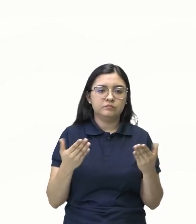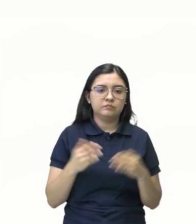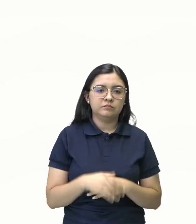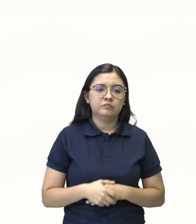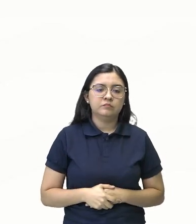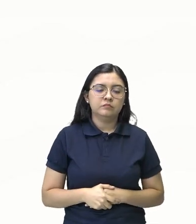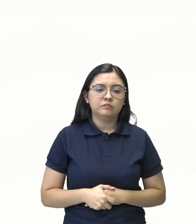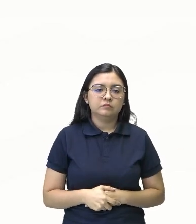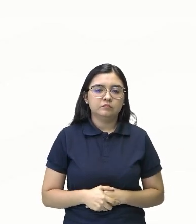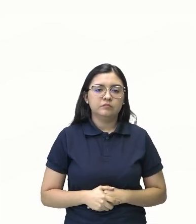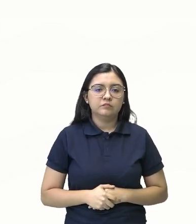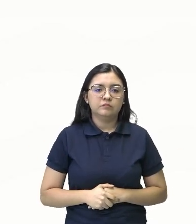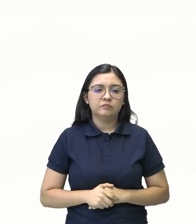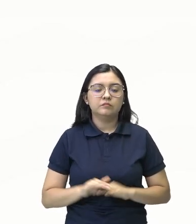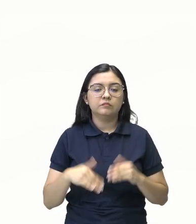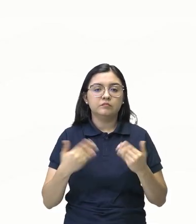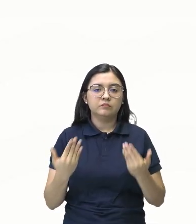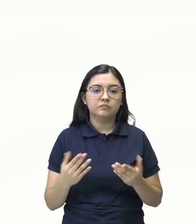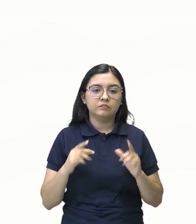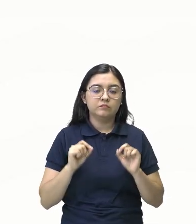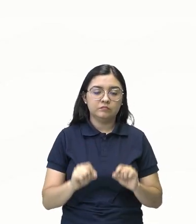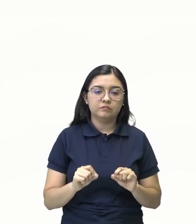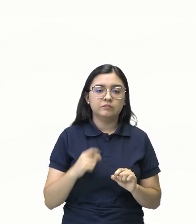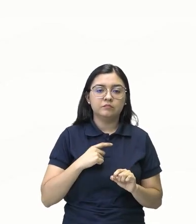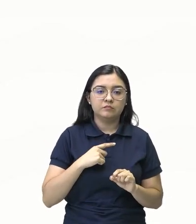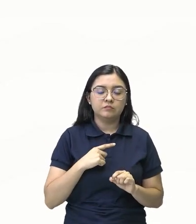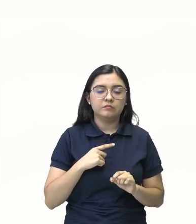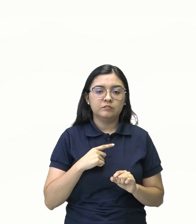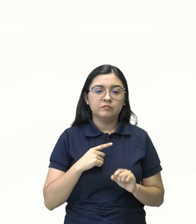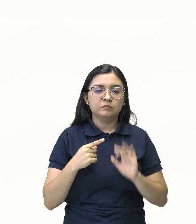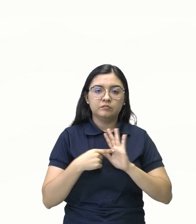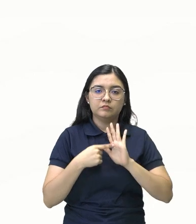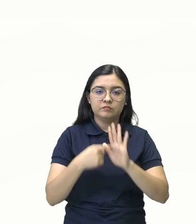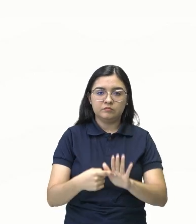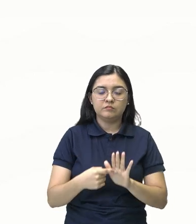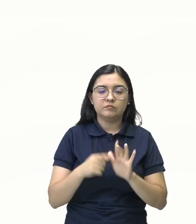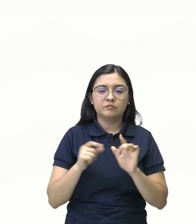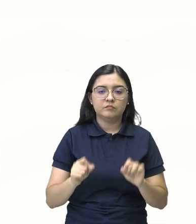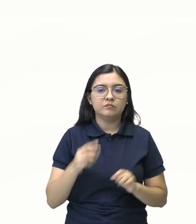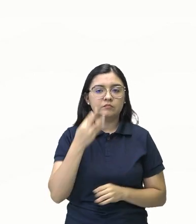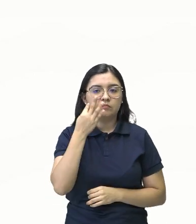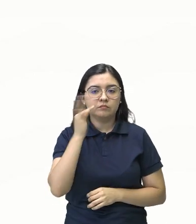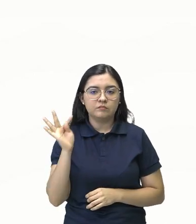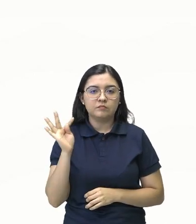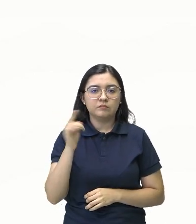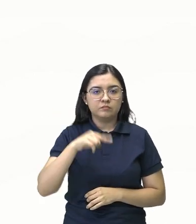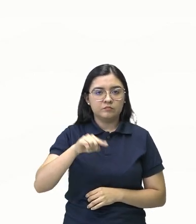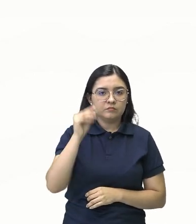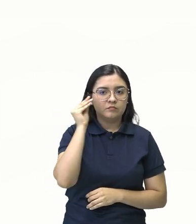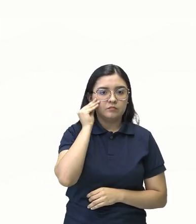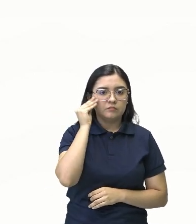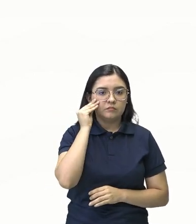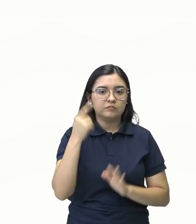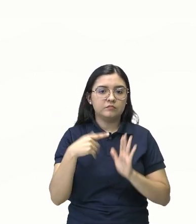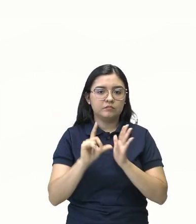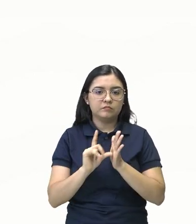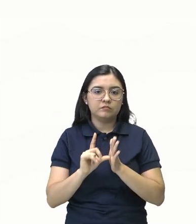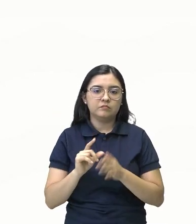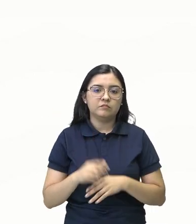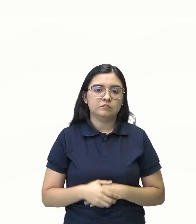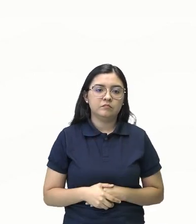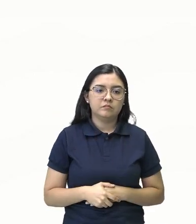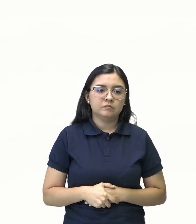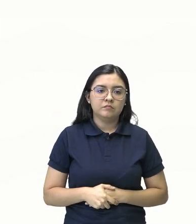né? A simbiogênese, que foi apresentada aí por essa teoria que vocês que estão vendo